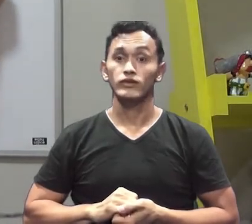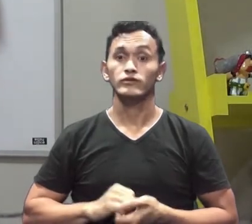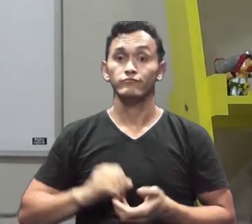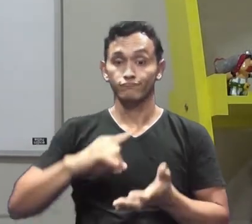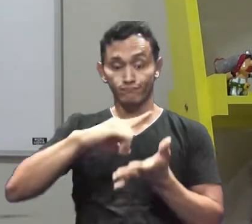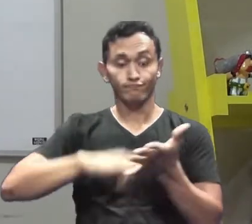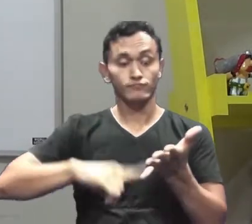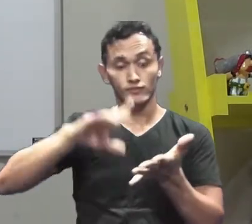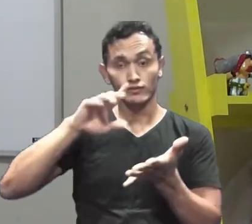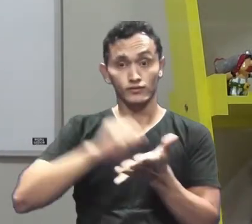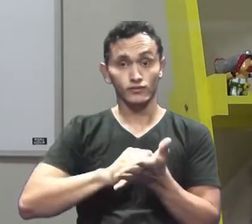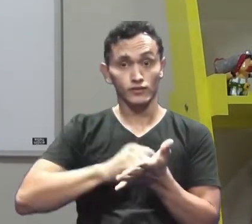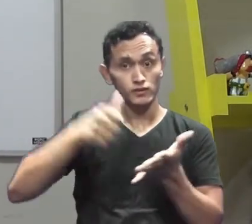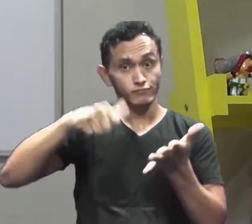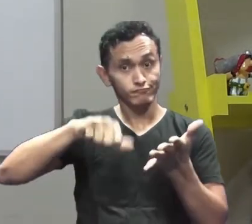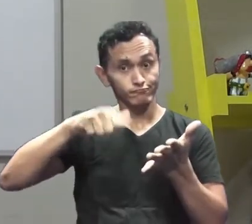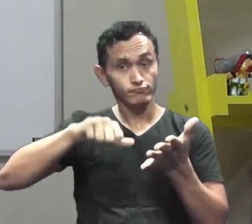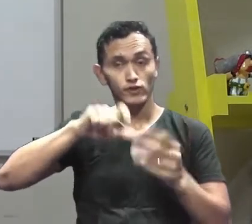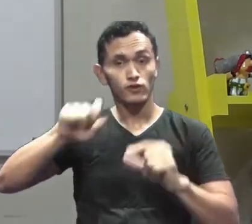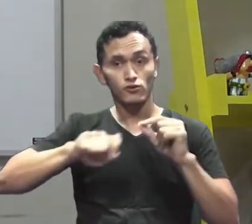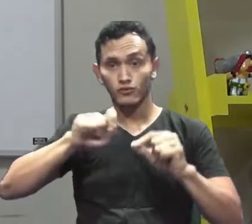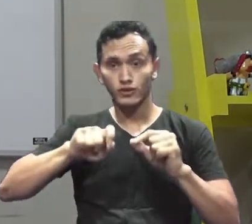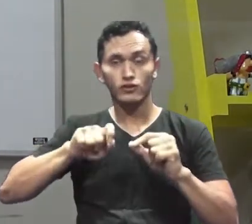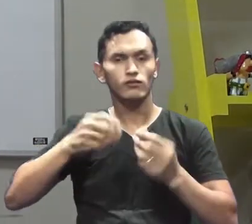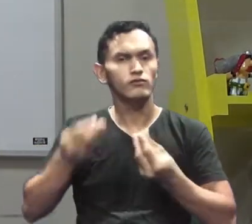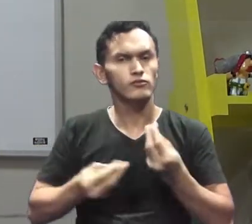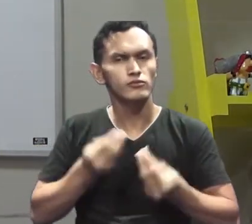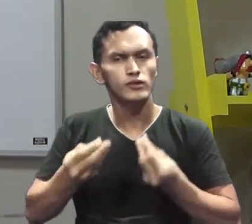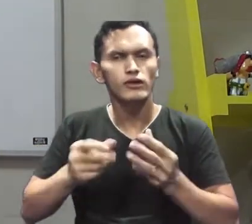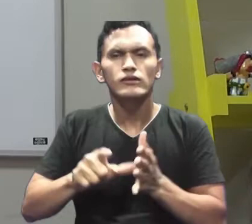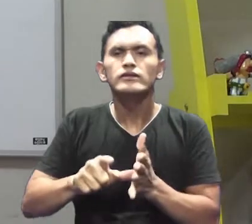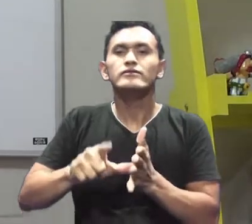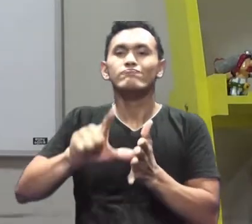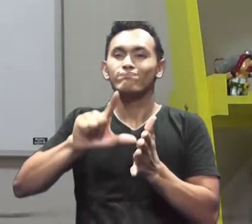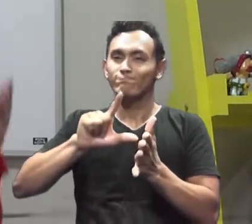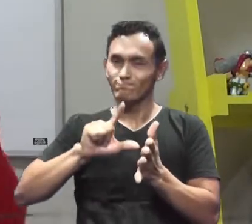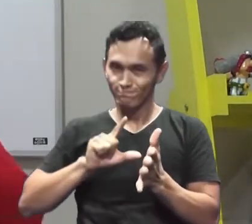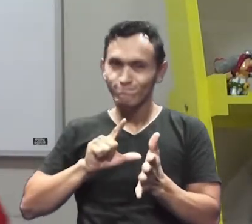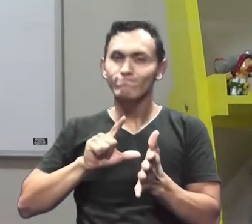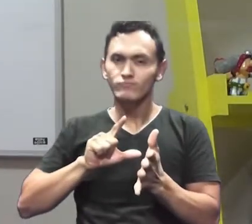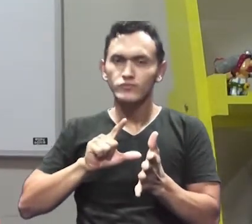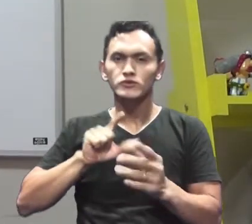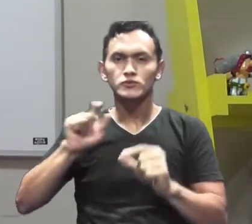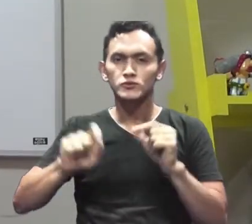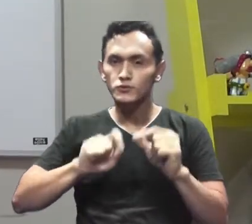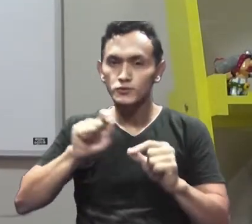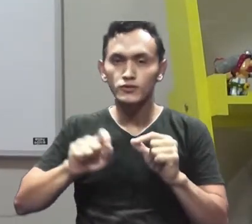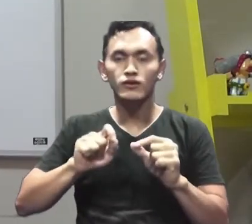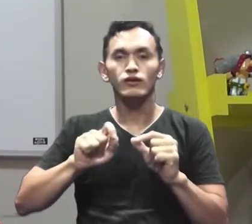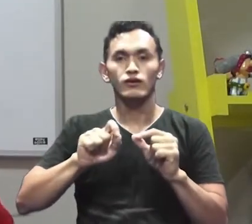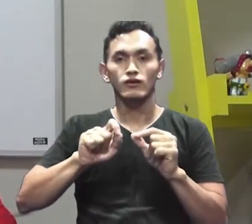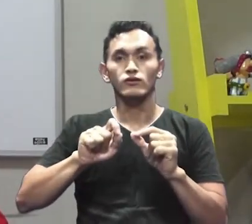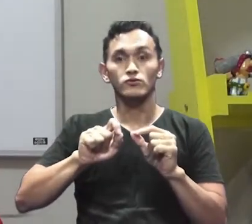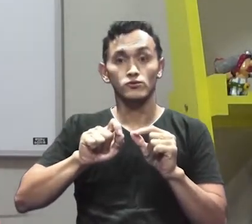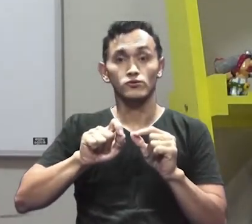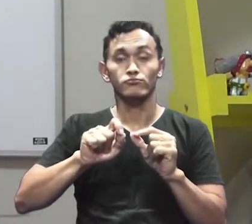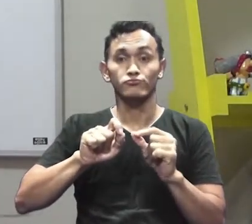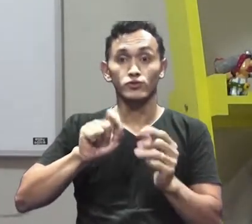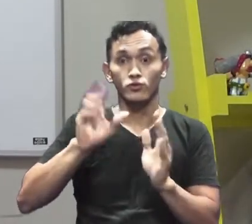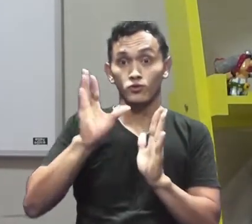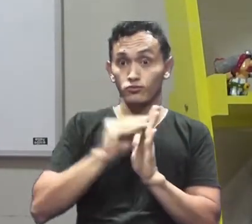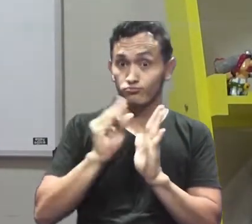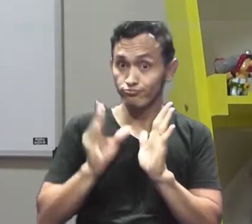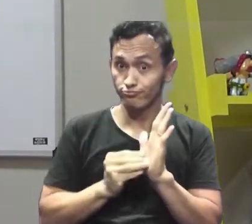A avaliação diagnóstica, ela é feita antes do conteúdo que você quer dar para o